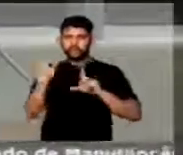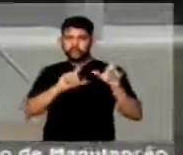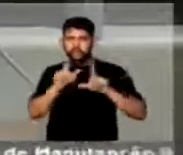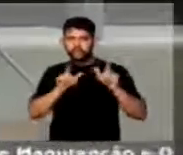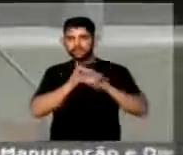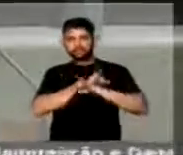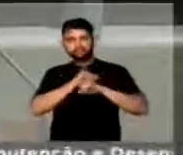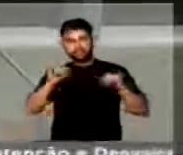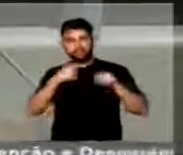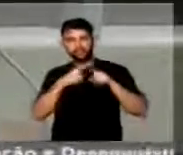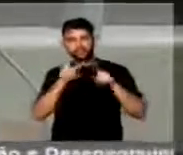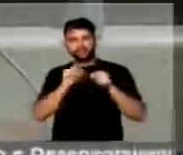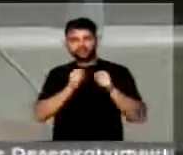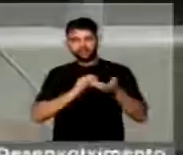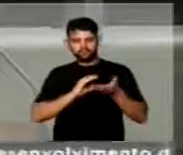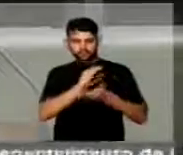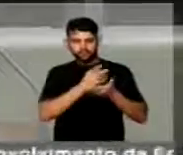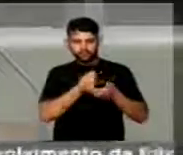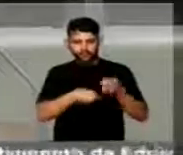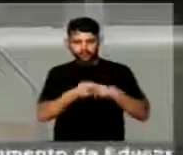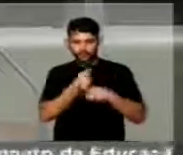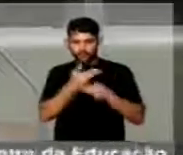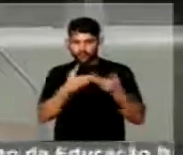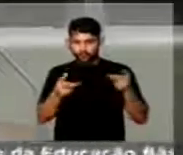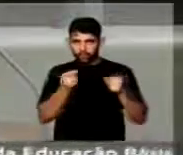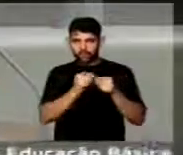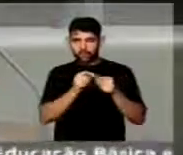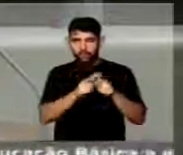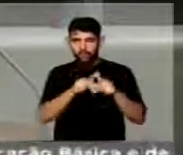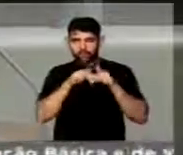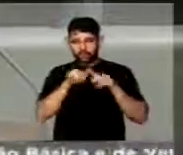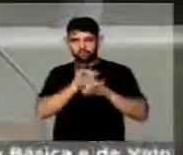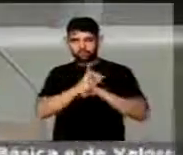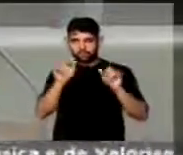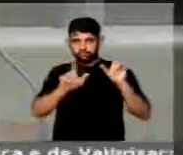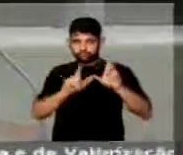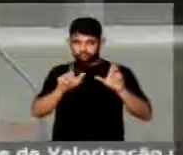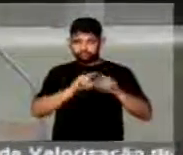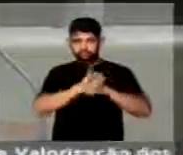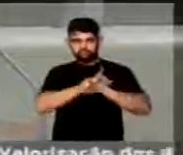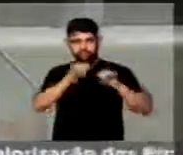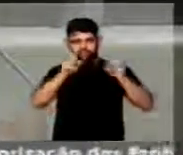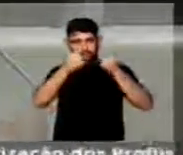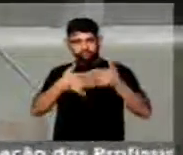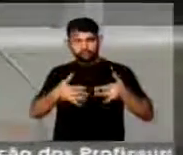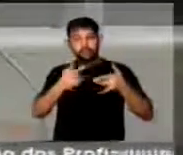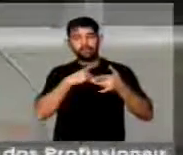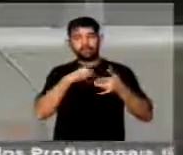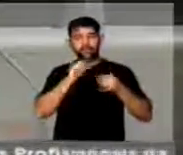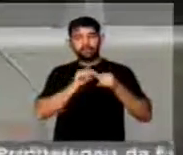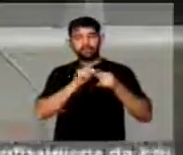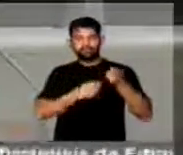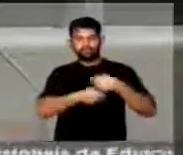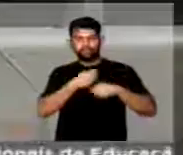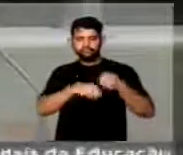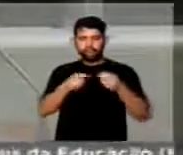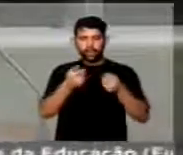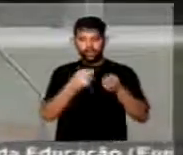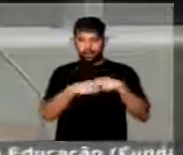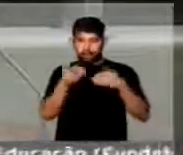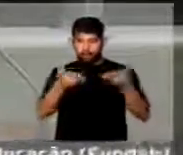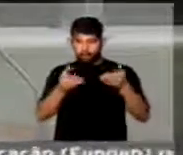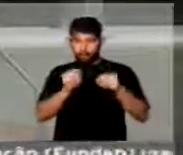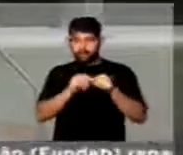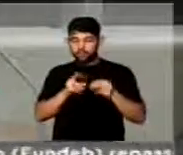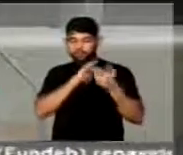mídia, que são os financiadores da grande mídia. E quem rege a economia brasileira